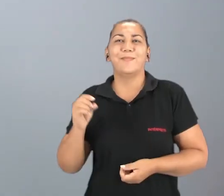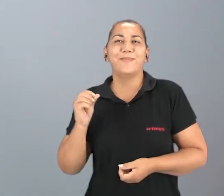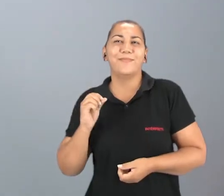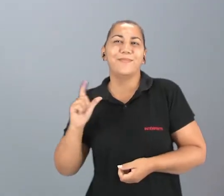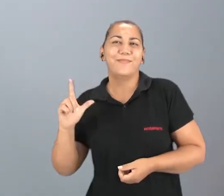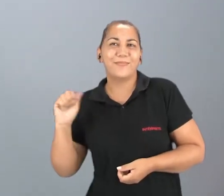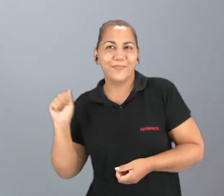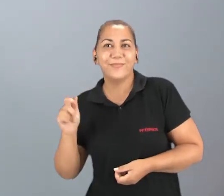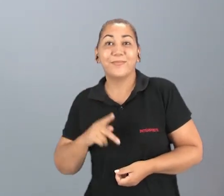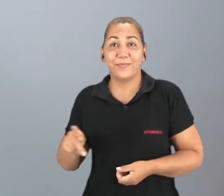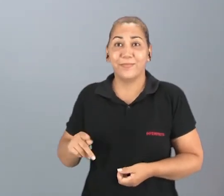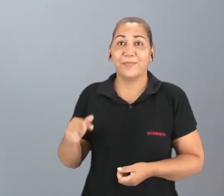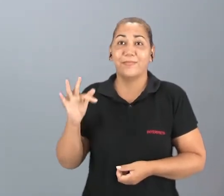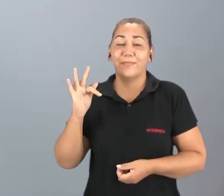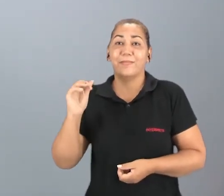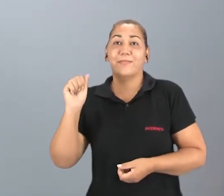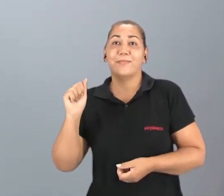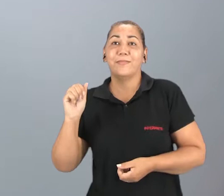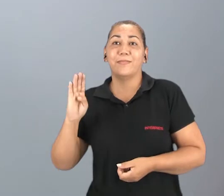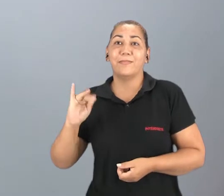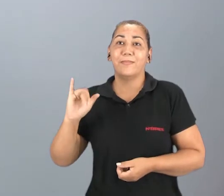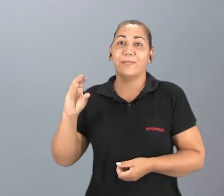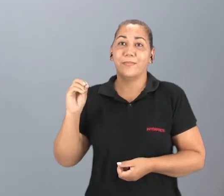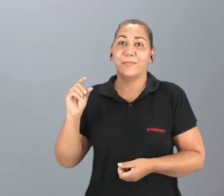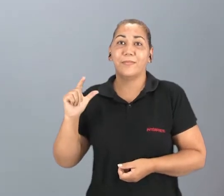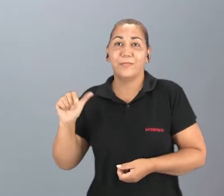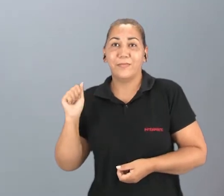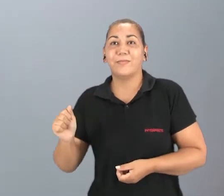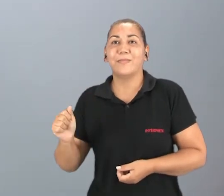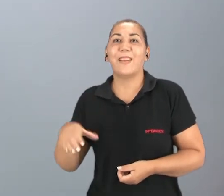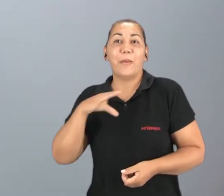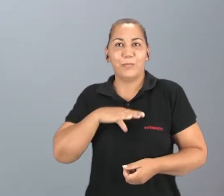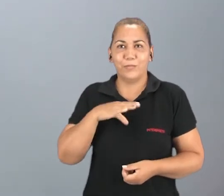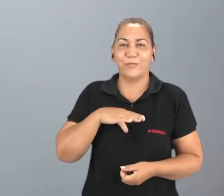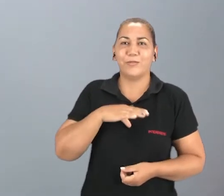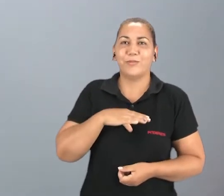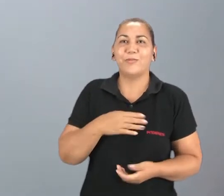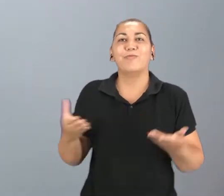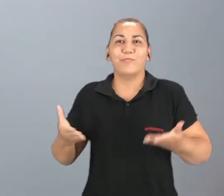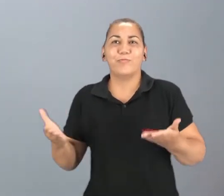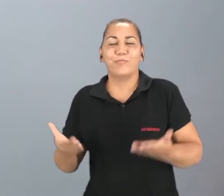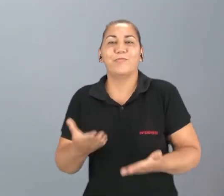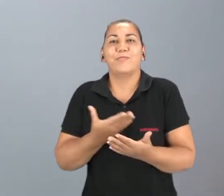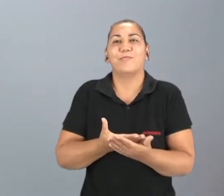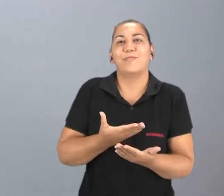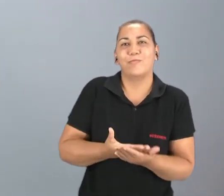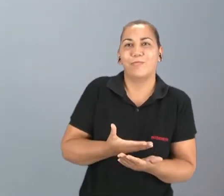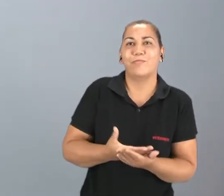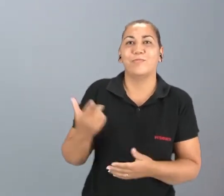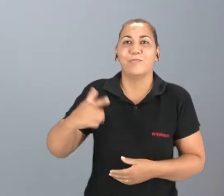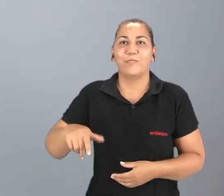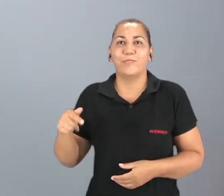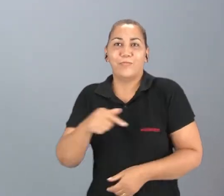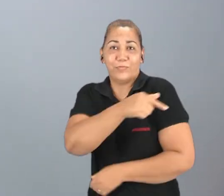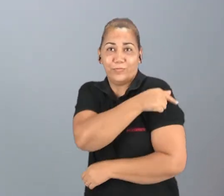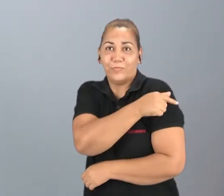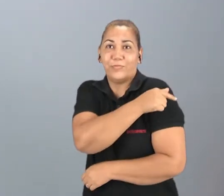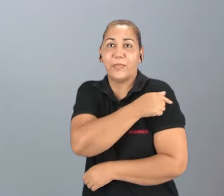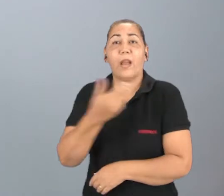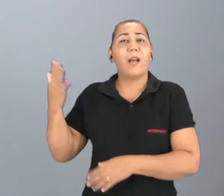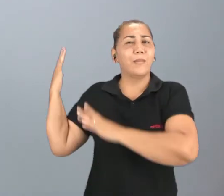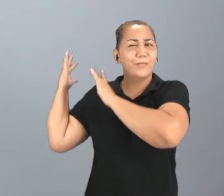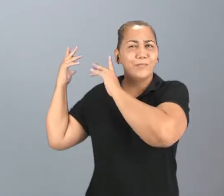Olá, eu sou a professora Fabiola, de Língua Portuguesa, e hoje nós vamos com mais uma aulinha para o 7º ano. Vimos aí em aulas